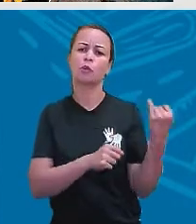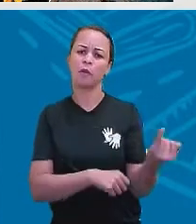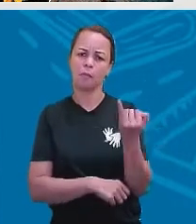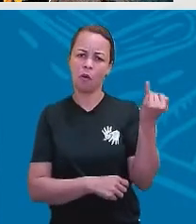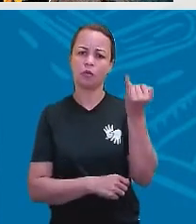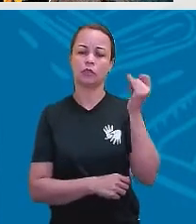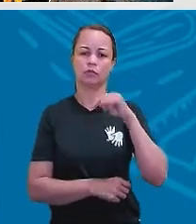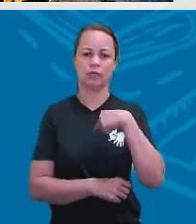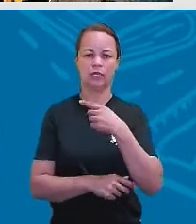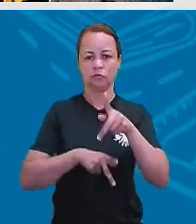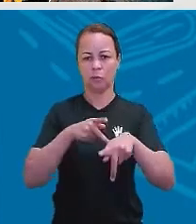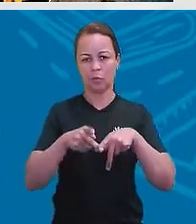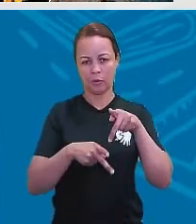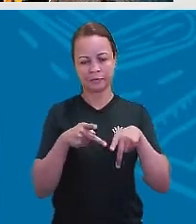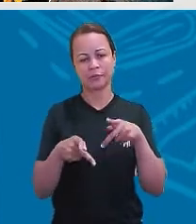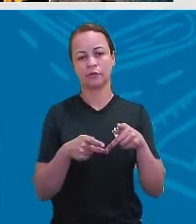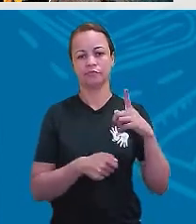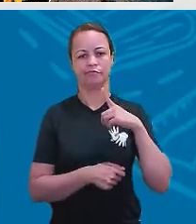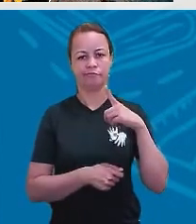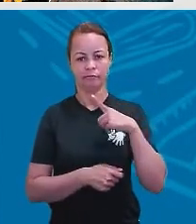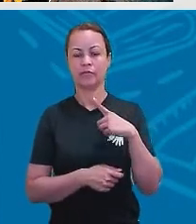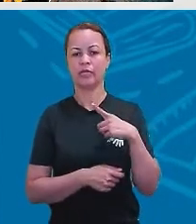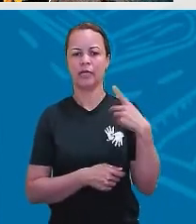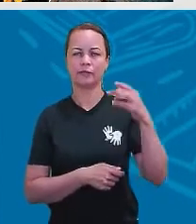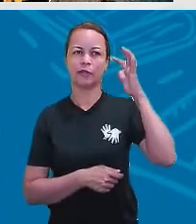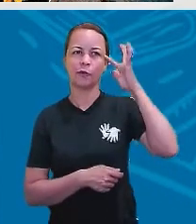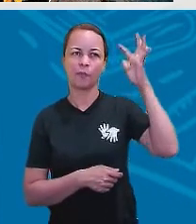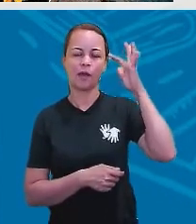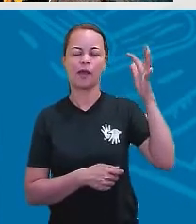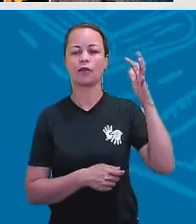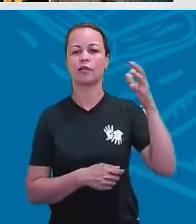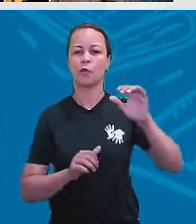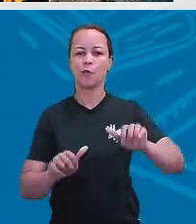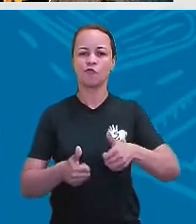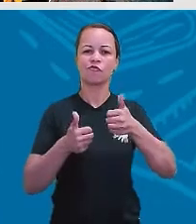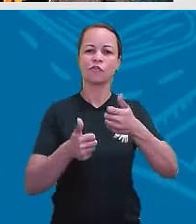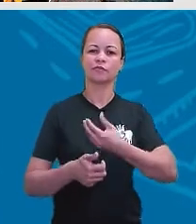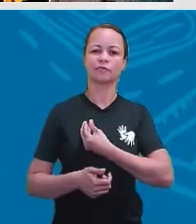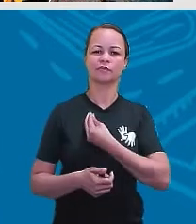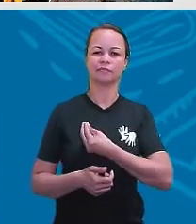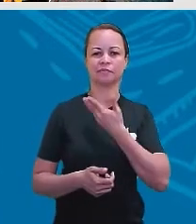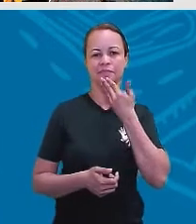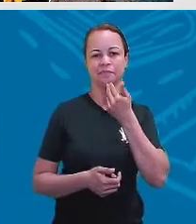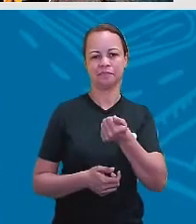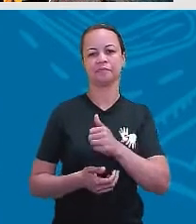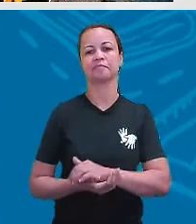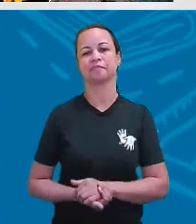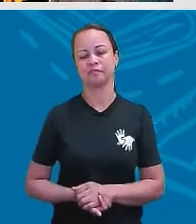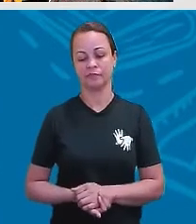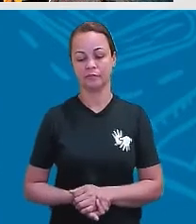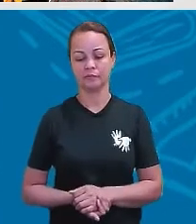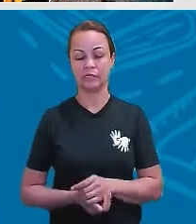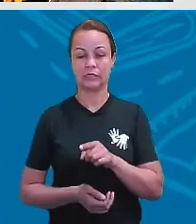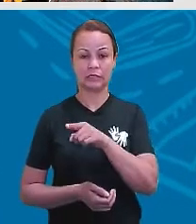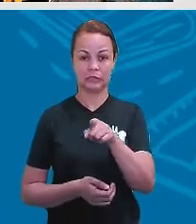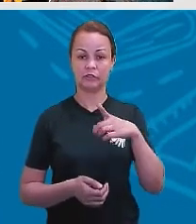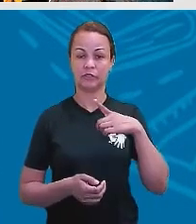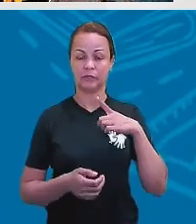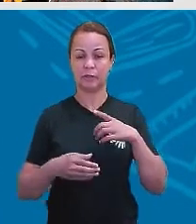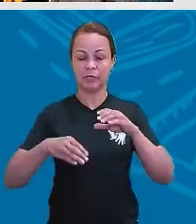para que a nossa população ela tenha essa tão sonhada qualidade de vida, tá certo? Se você também é atendida ou atendido por uma rede